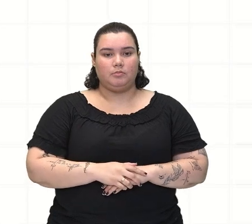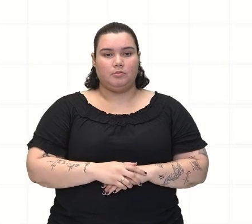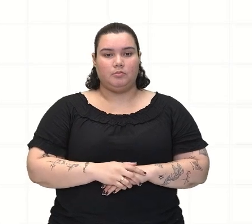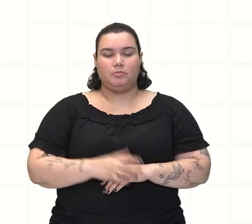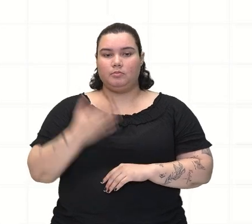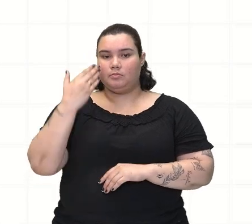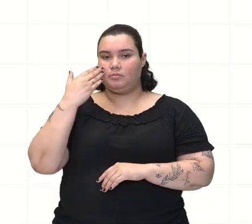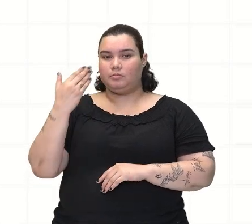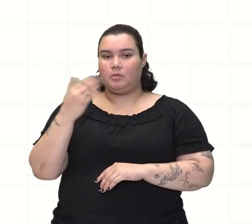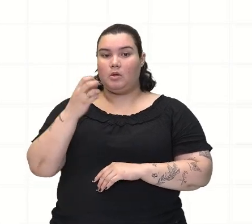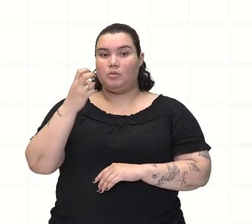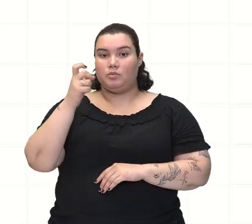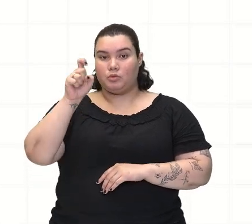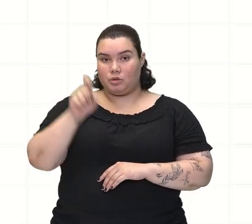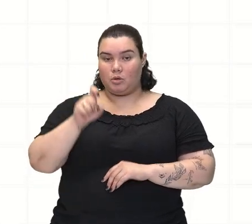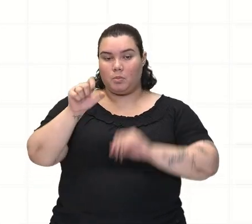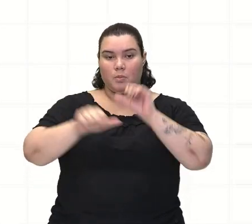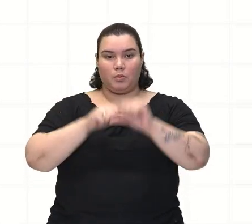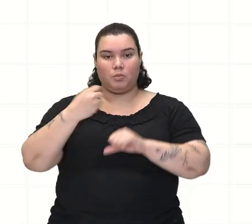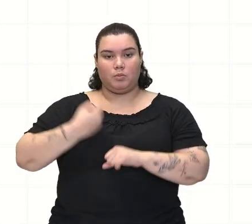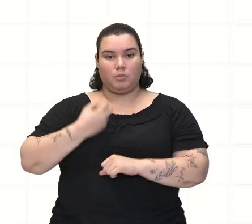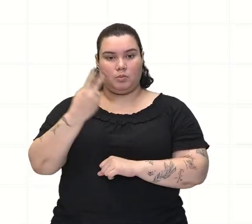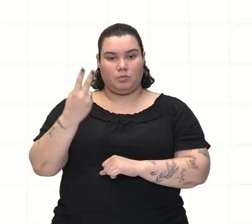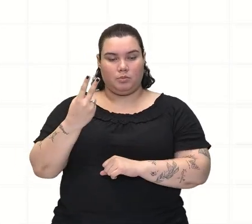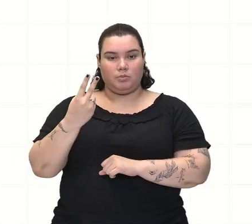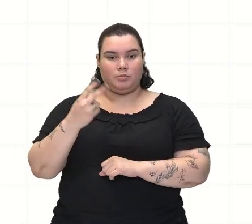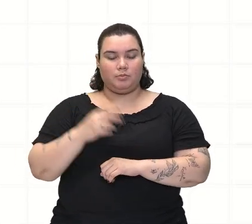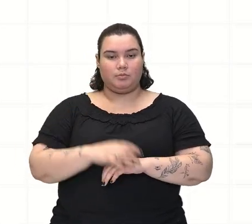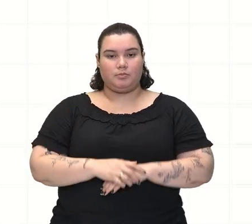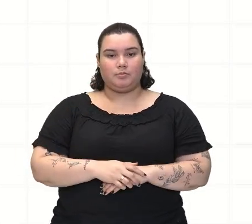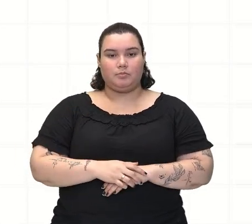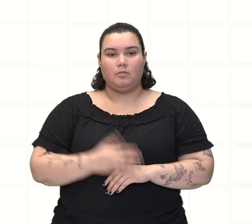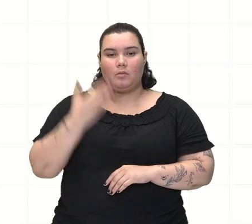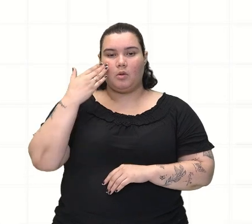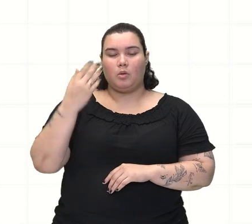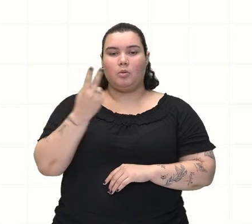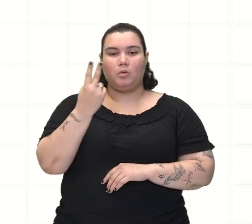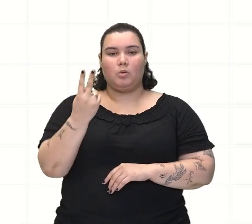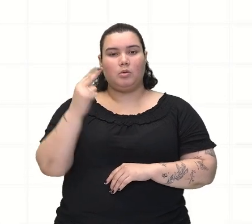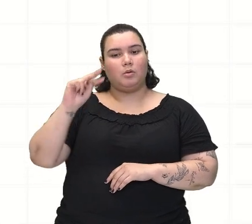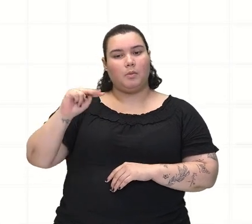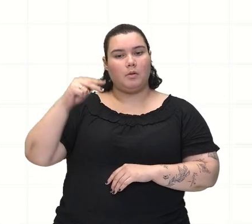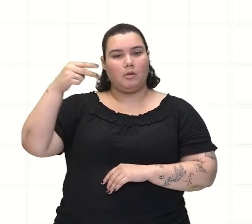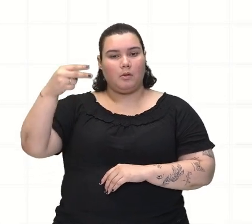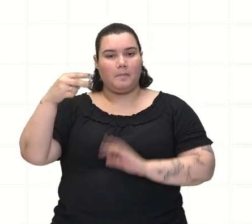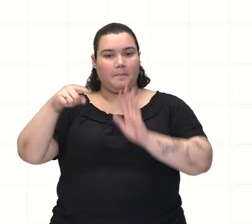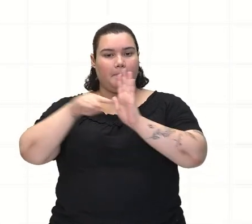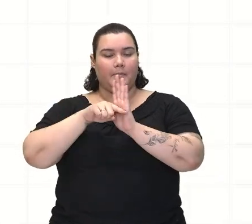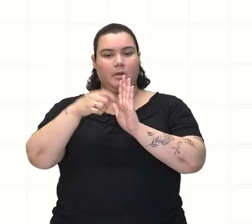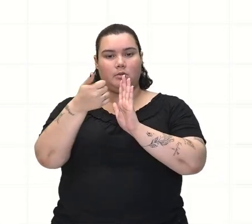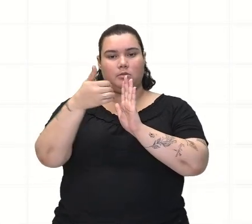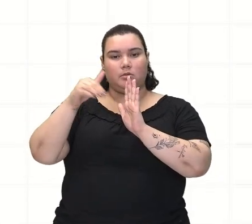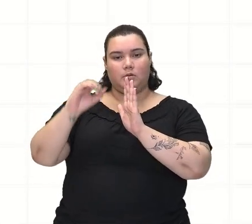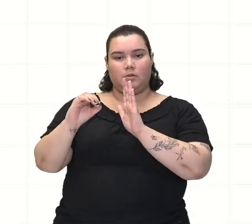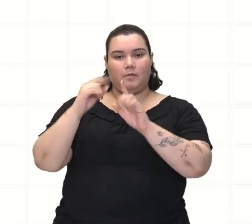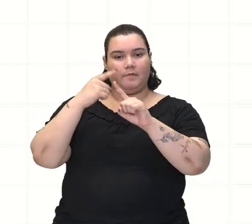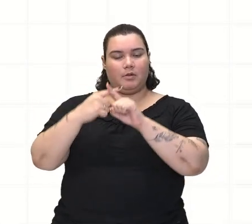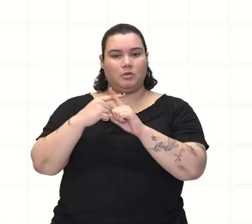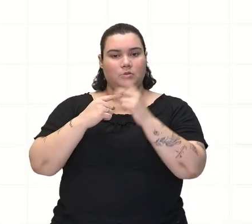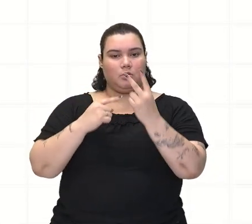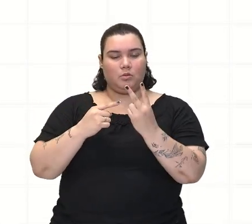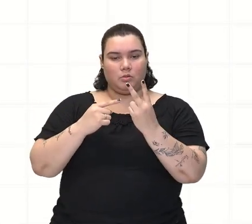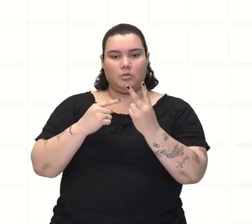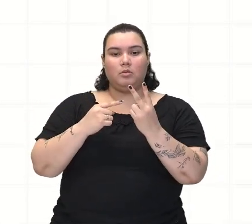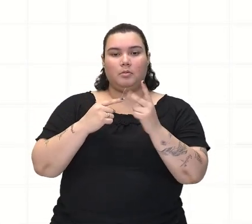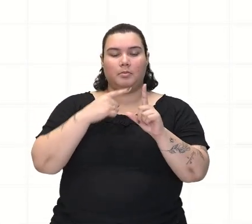Então, onde tiver x, eu vou substituir por 2. Vai ficar 2 ao quadrado, menos 10 vezes